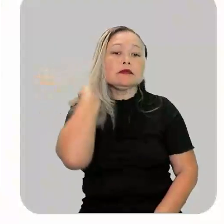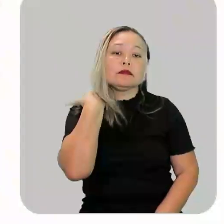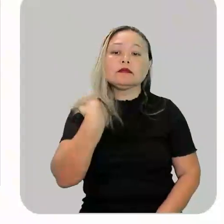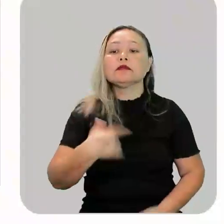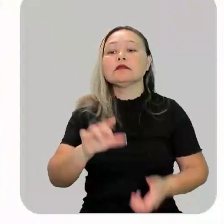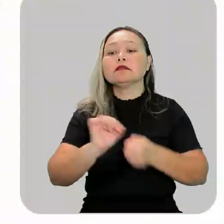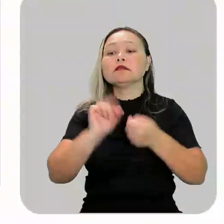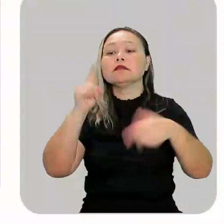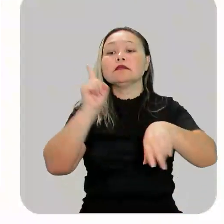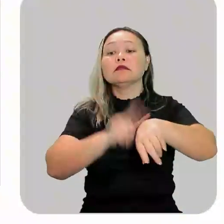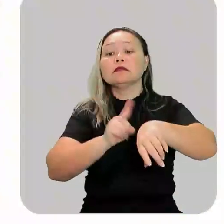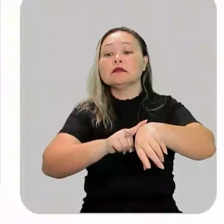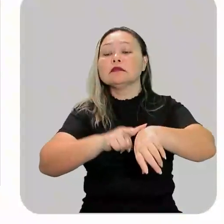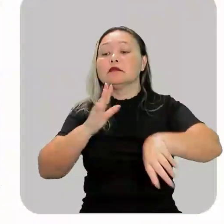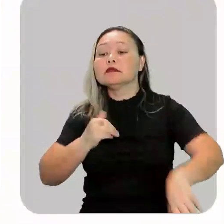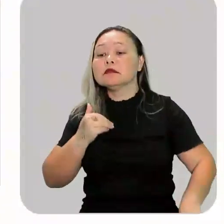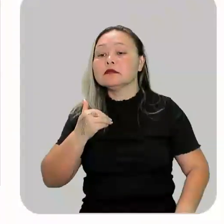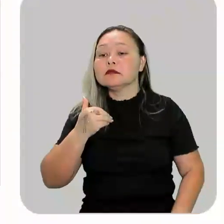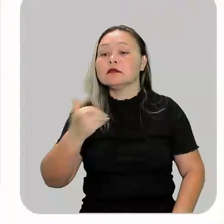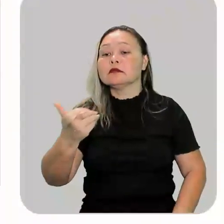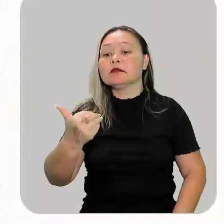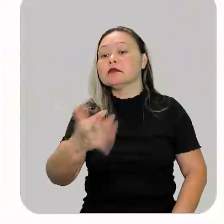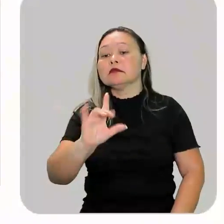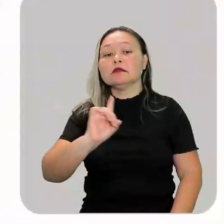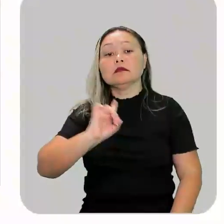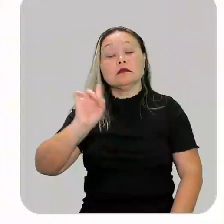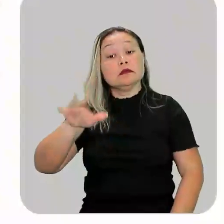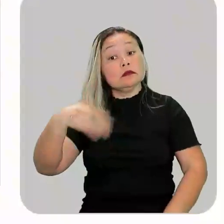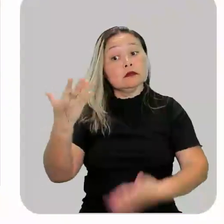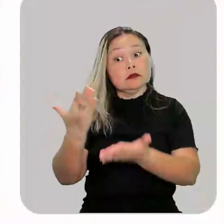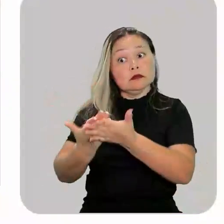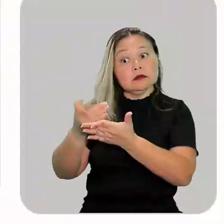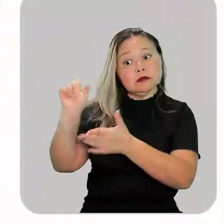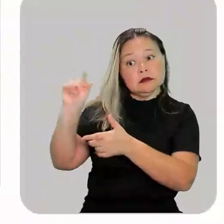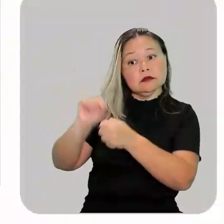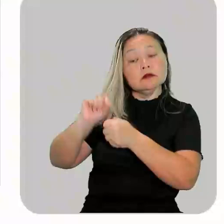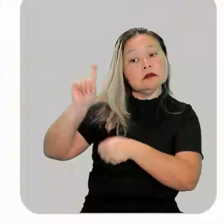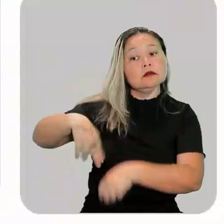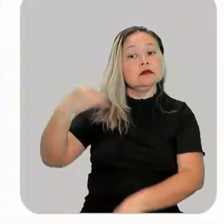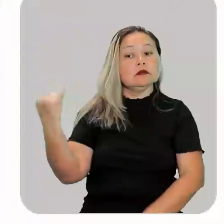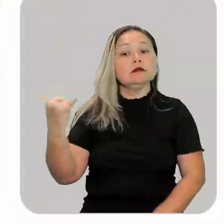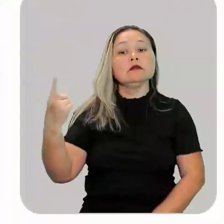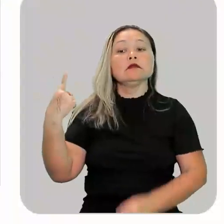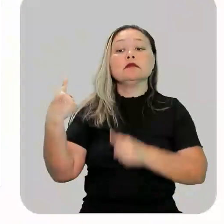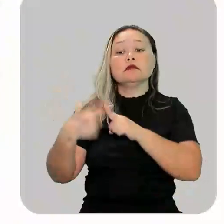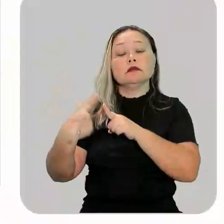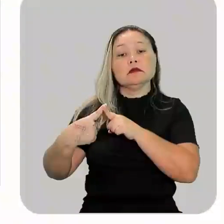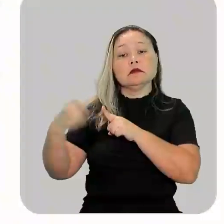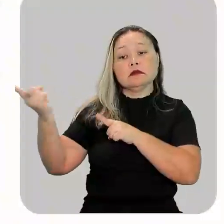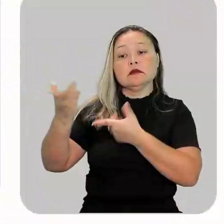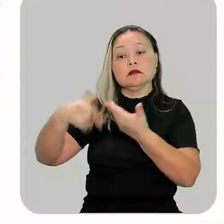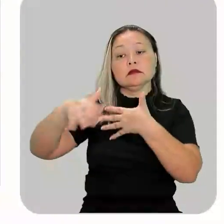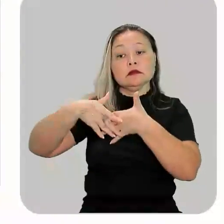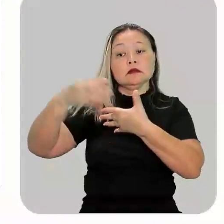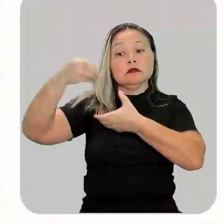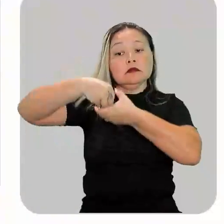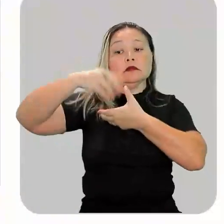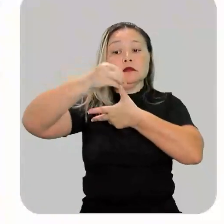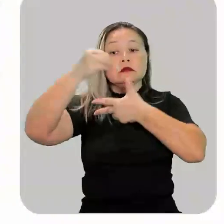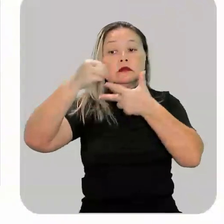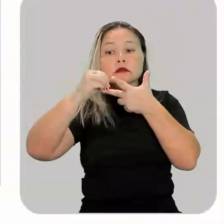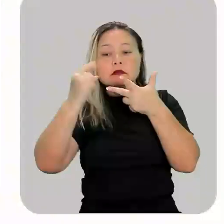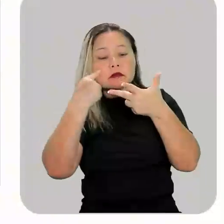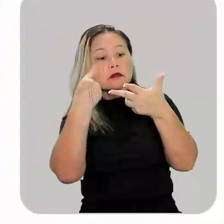é a hora da gente começar a pôr a mão na massa. Mas esse estudo que a gente fez aqui é muito importante, porque essa matemática no Enem te